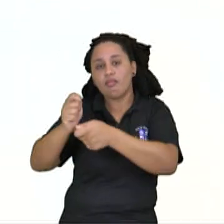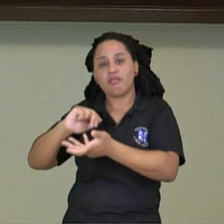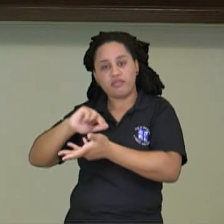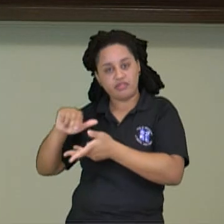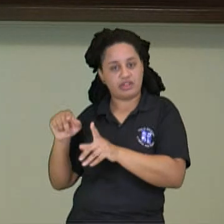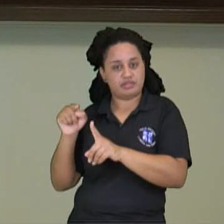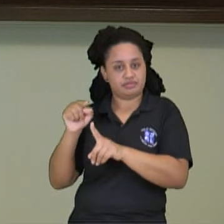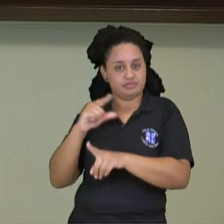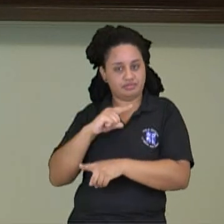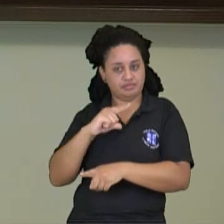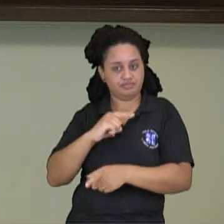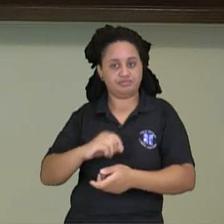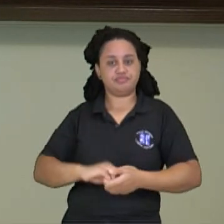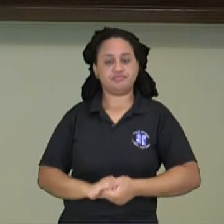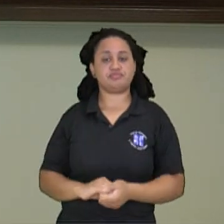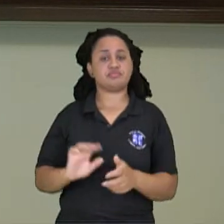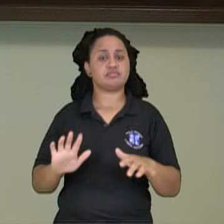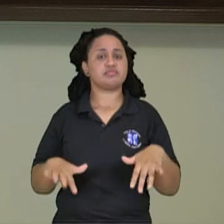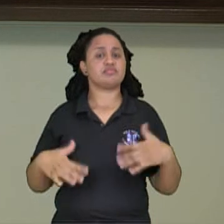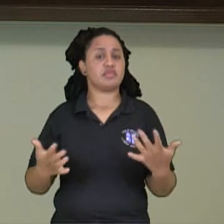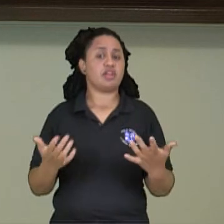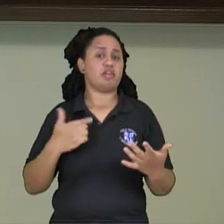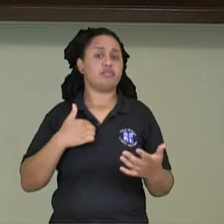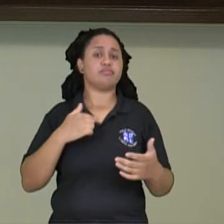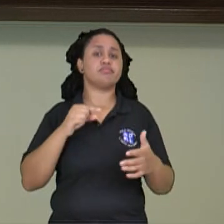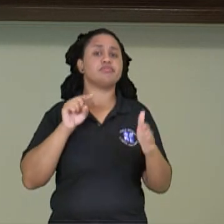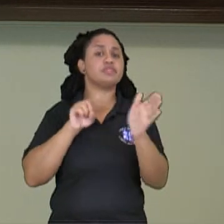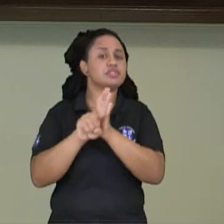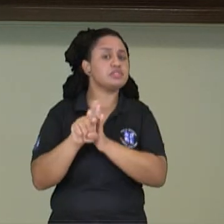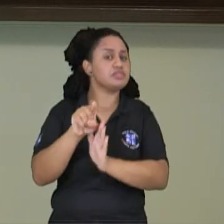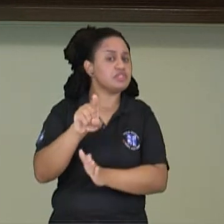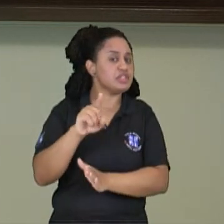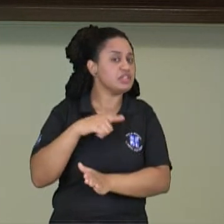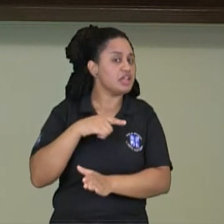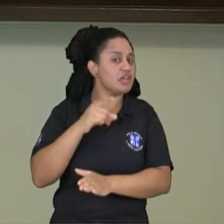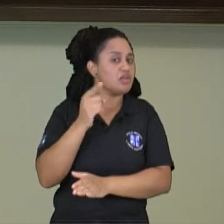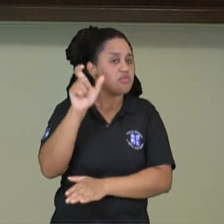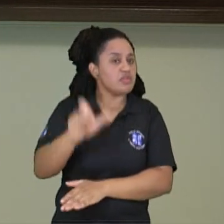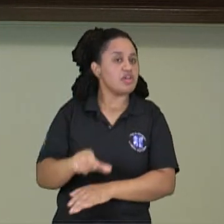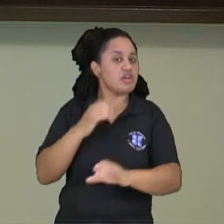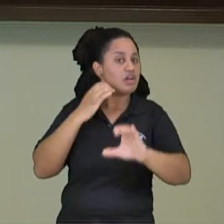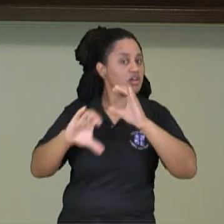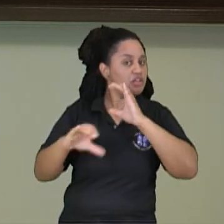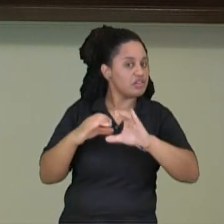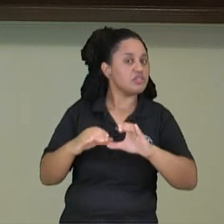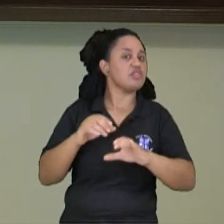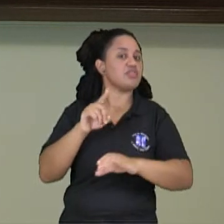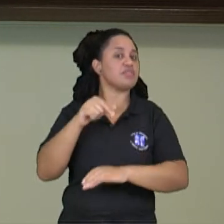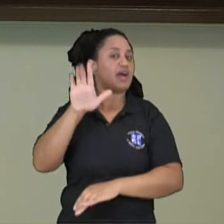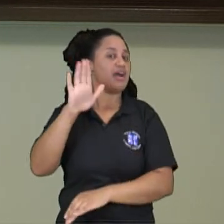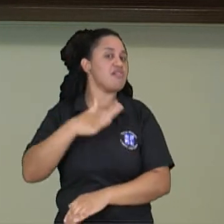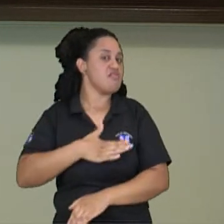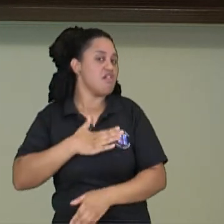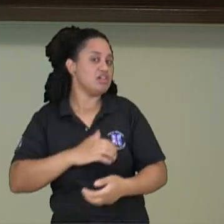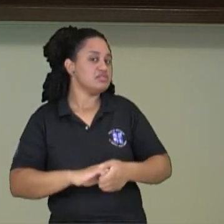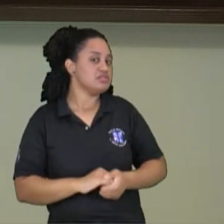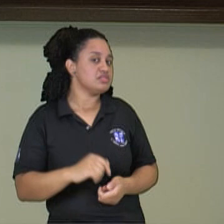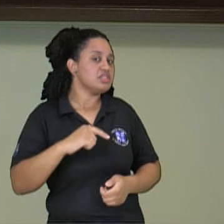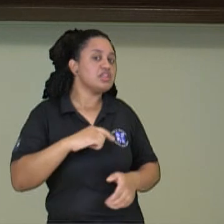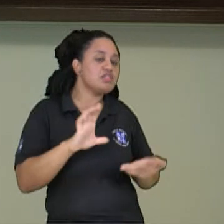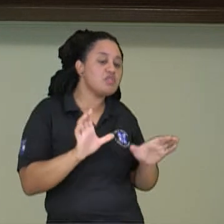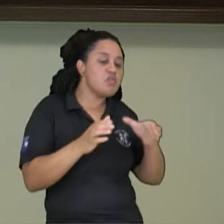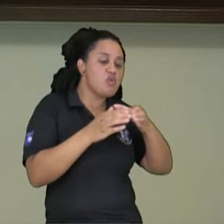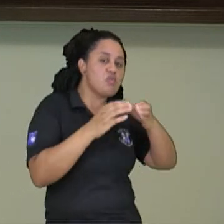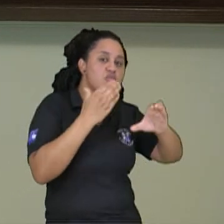Então, como eu perguntei, você tem um cantor preferido? Você tem uma banda preferida?